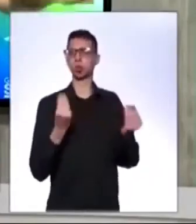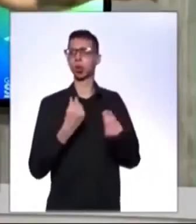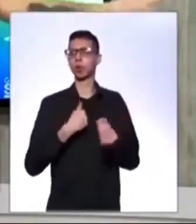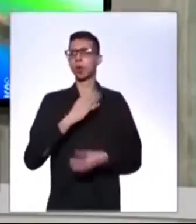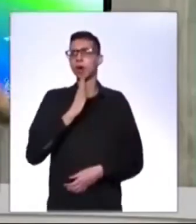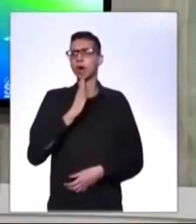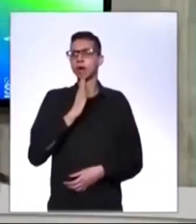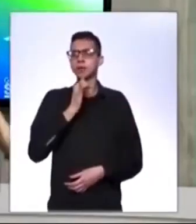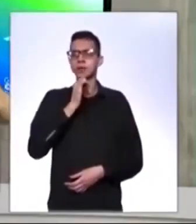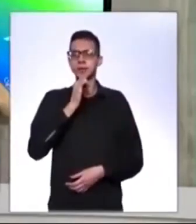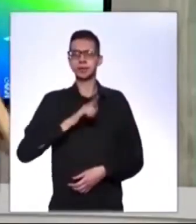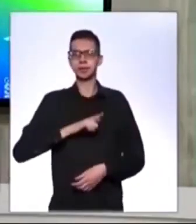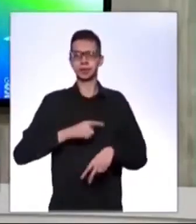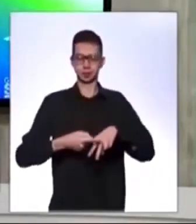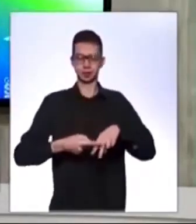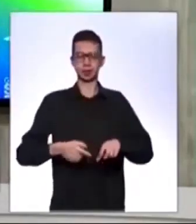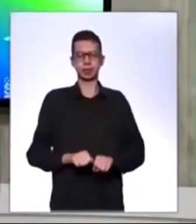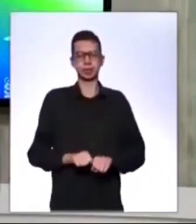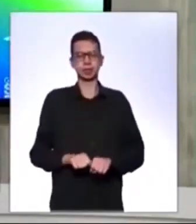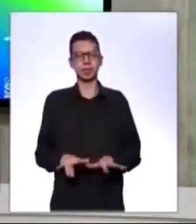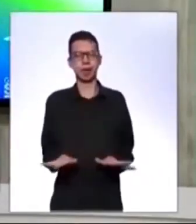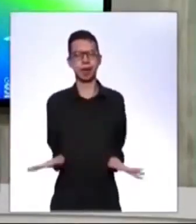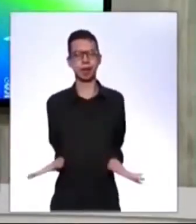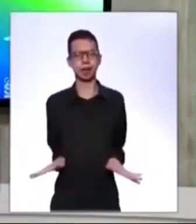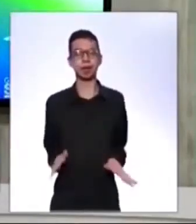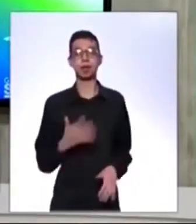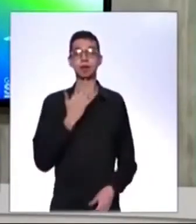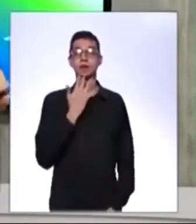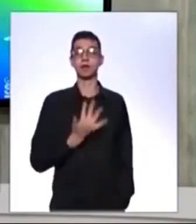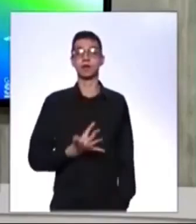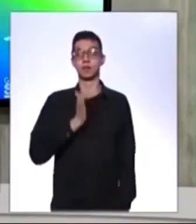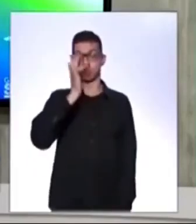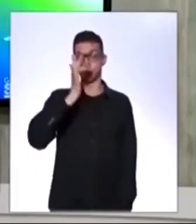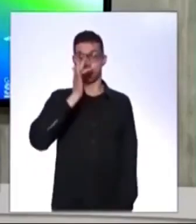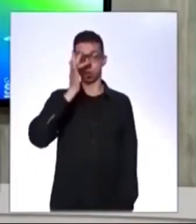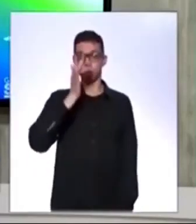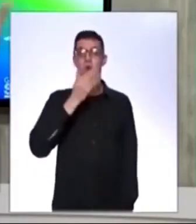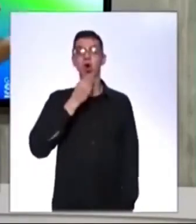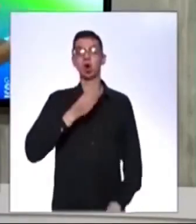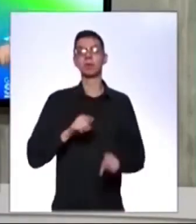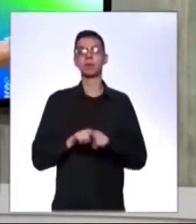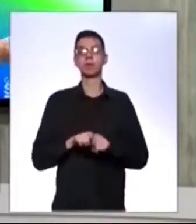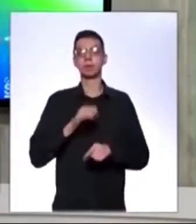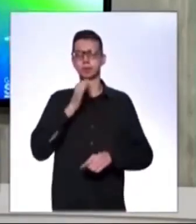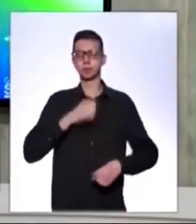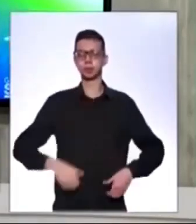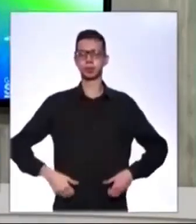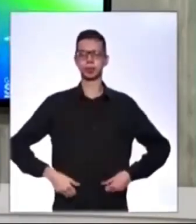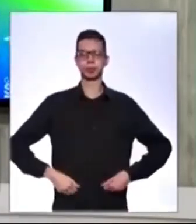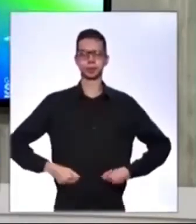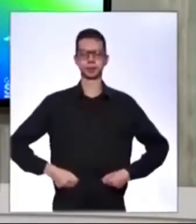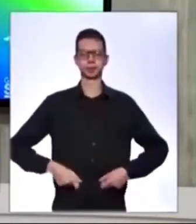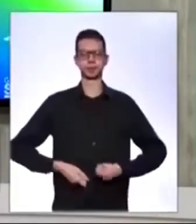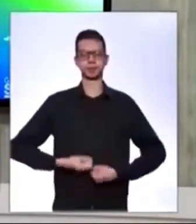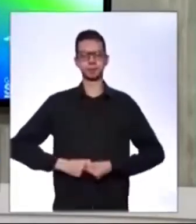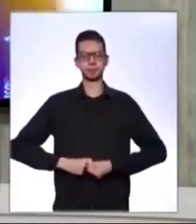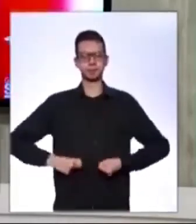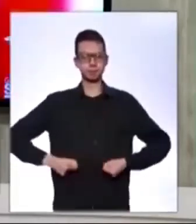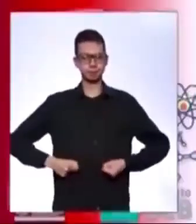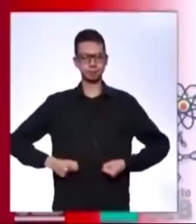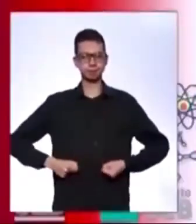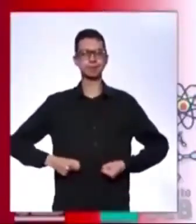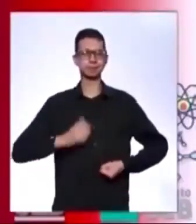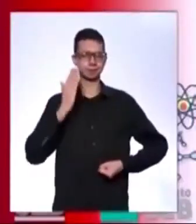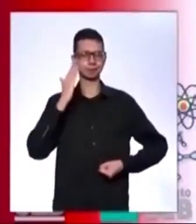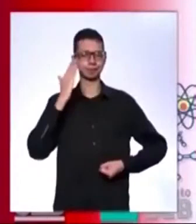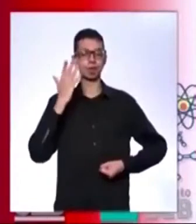uma saia muito ampla, florida, e o rapaz dá um nó aqui na camisa da região do umbigo. É o carimbó muito forte no Pará. A